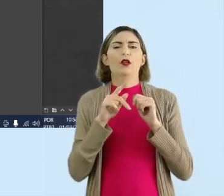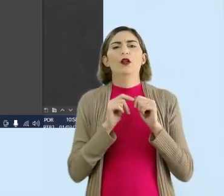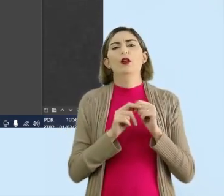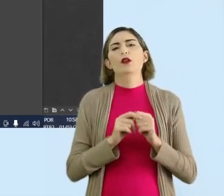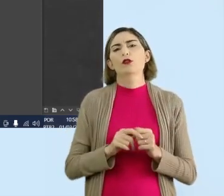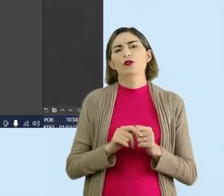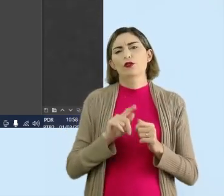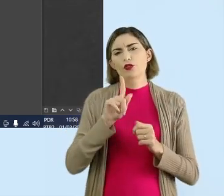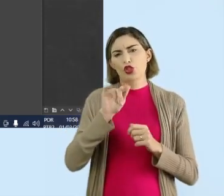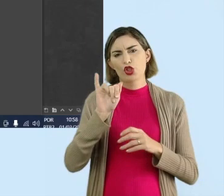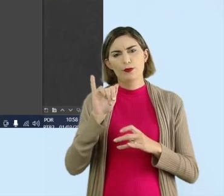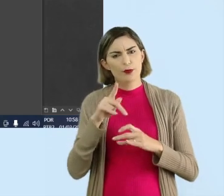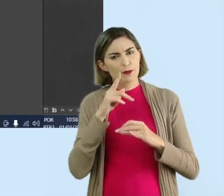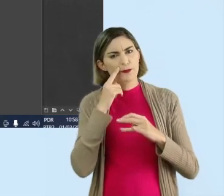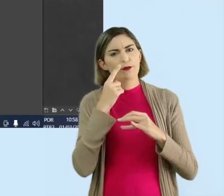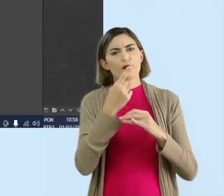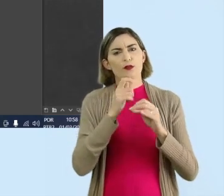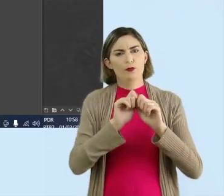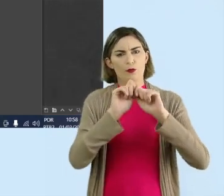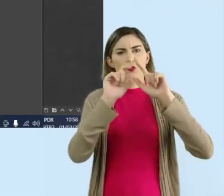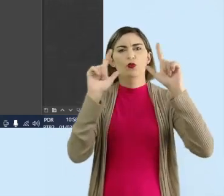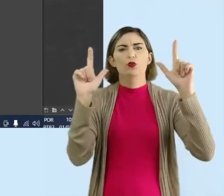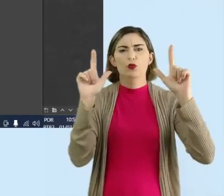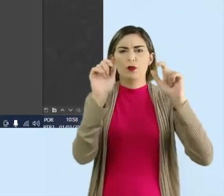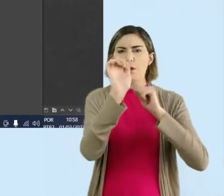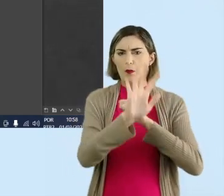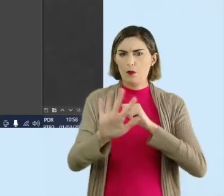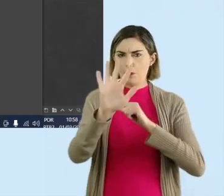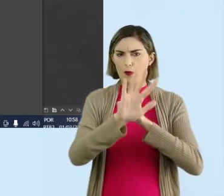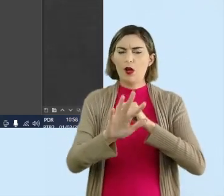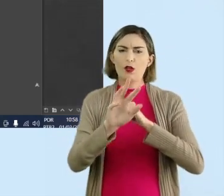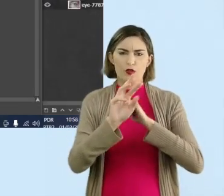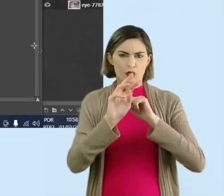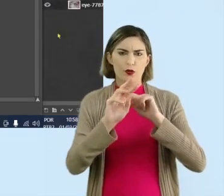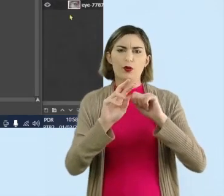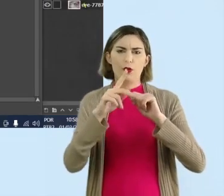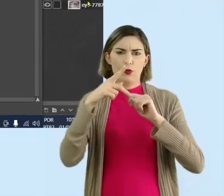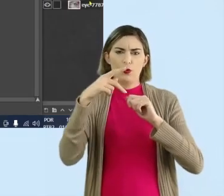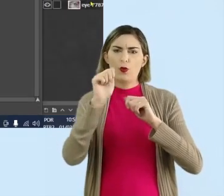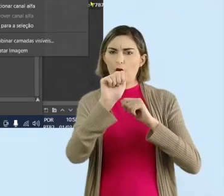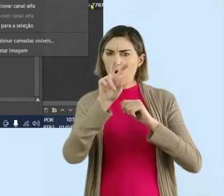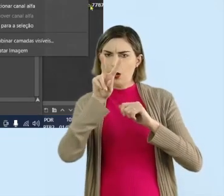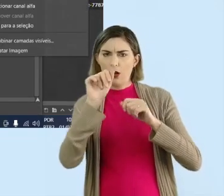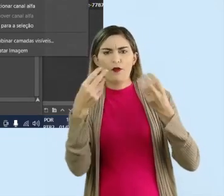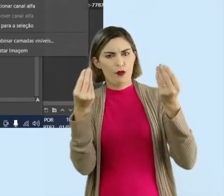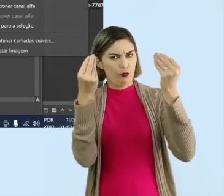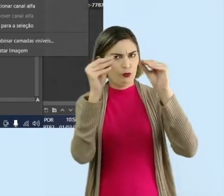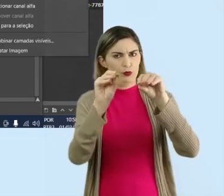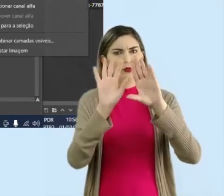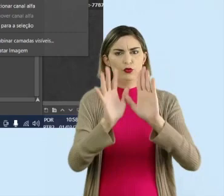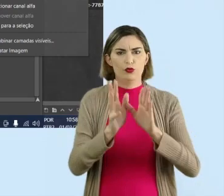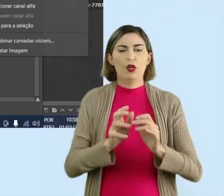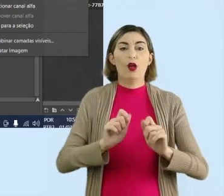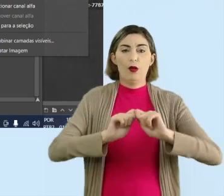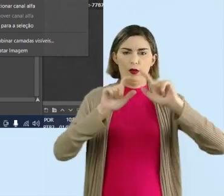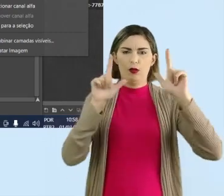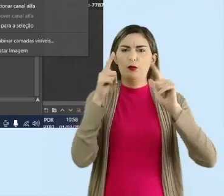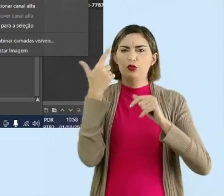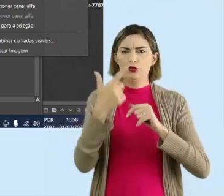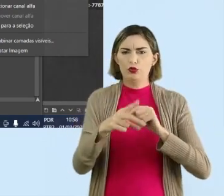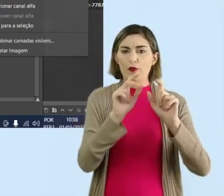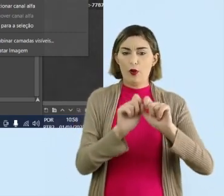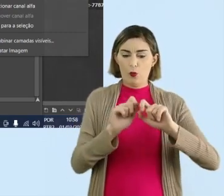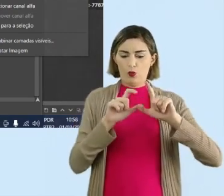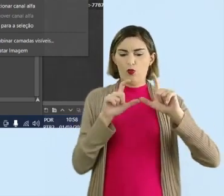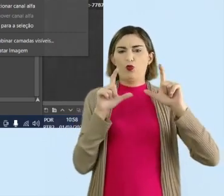Vou deixar essa imagem disponibilizada lá no portal, lá no AVA. Abriu novamente, agora vamos duplicar essa